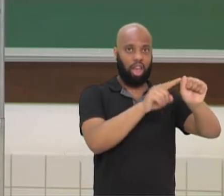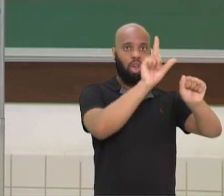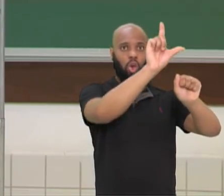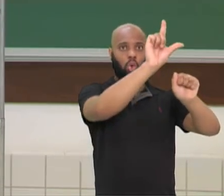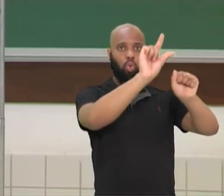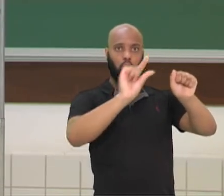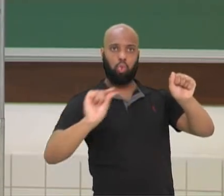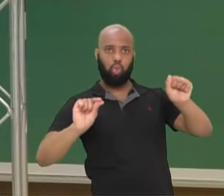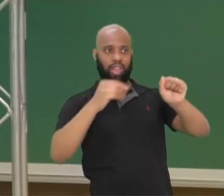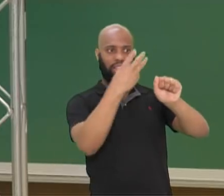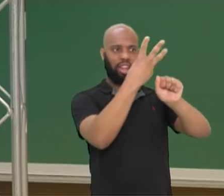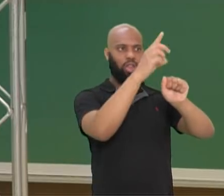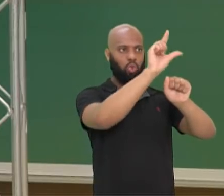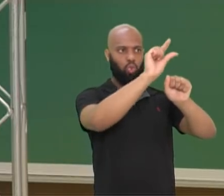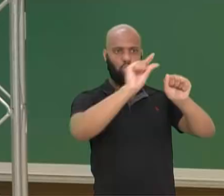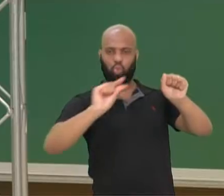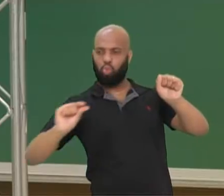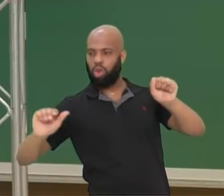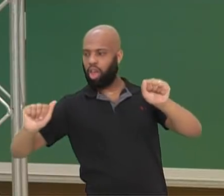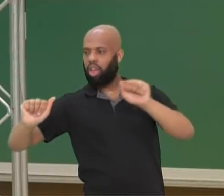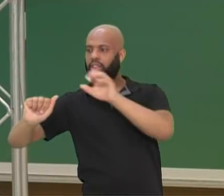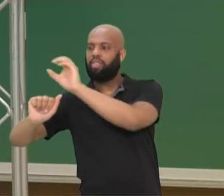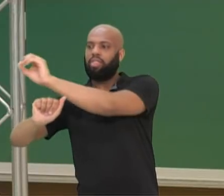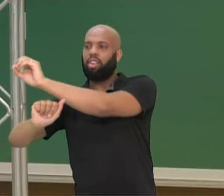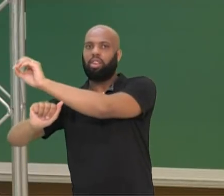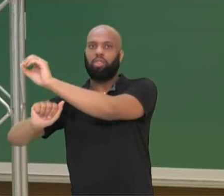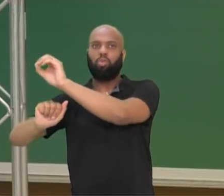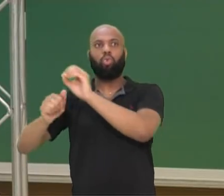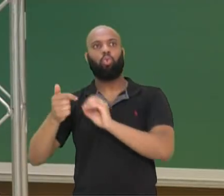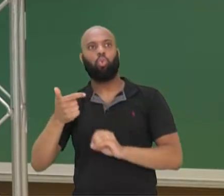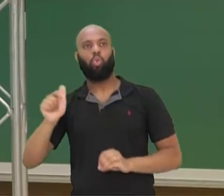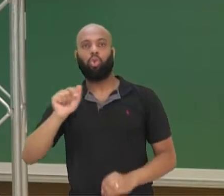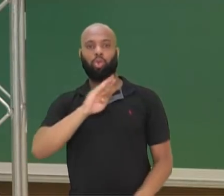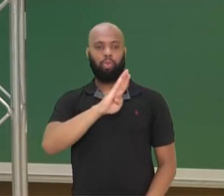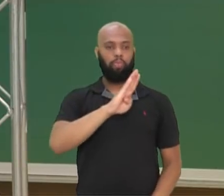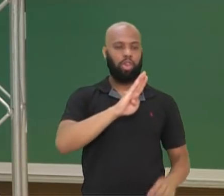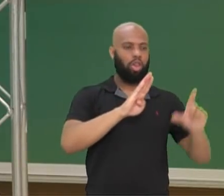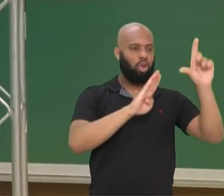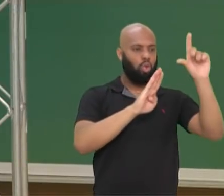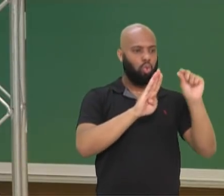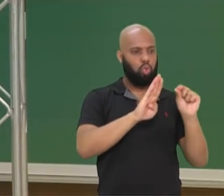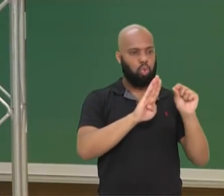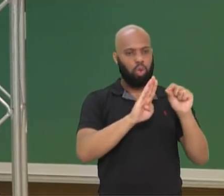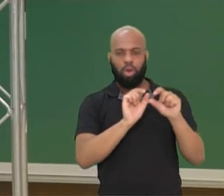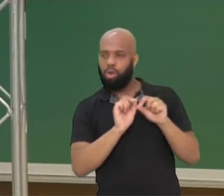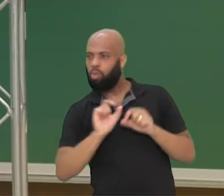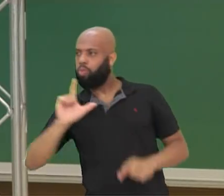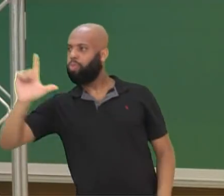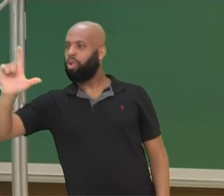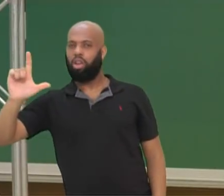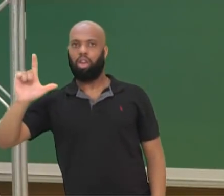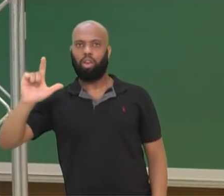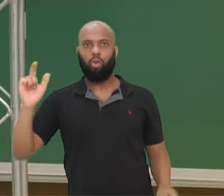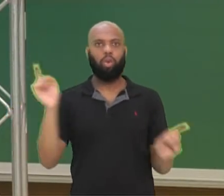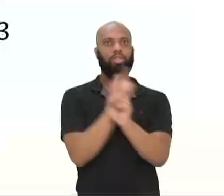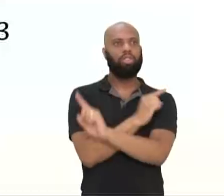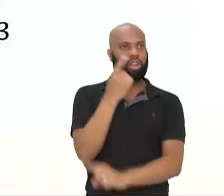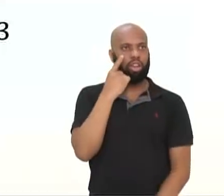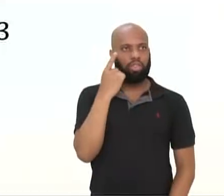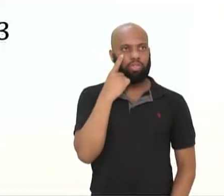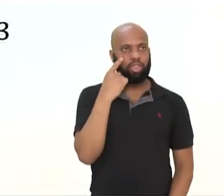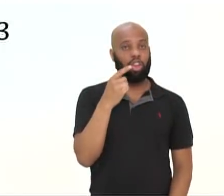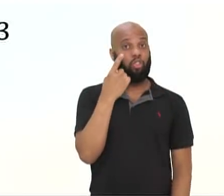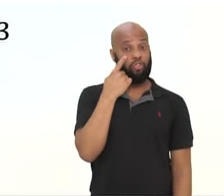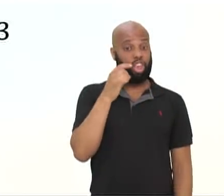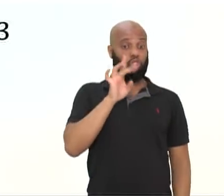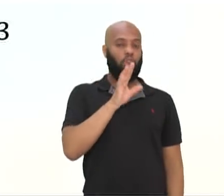3 até o 0, e o expoente do B vai aumentando do 0 até o 3. Eu escrevi até o expoente 0 e o expoente 1 para você poder observar. Olha só para o